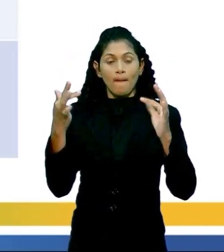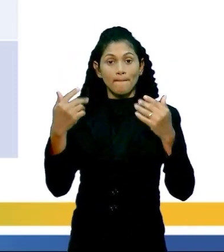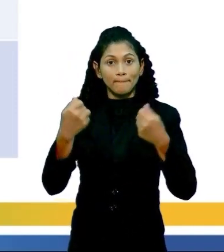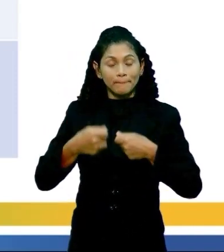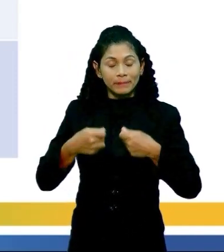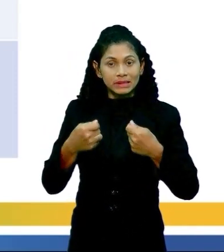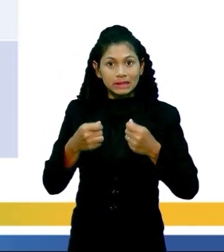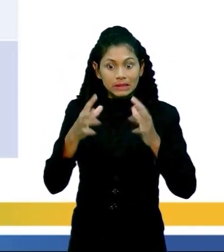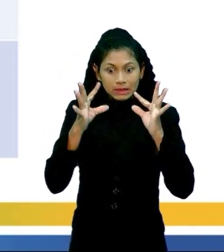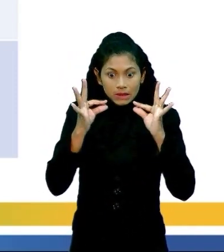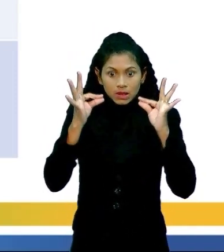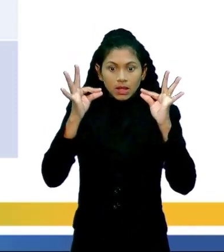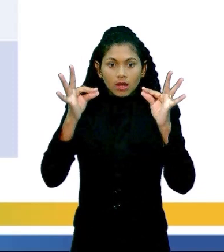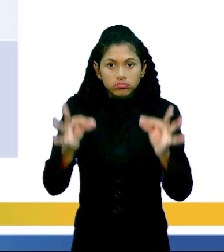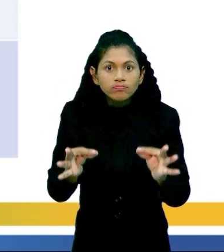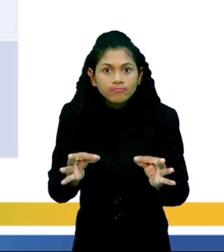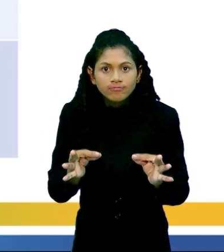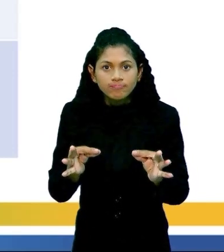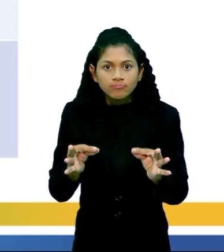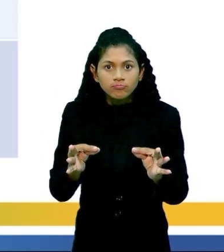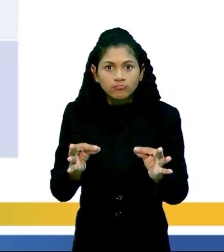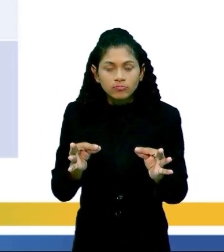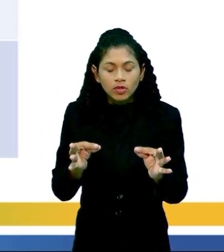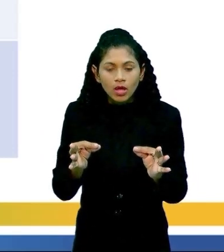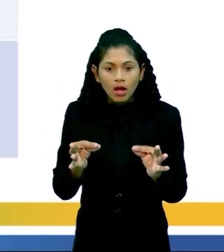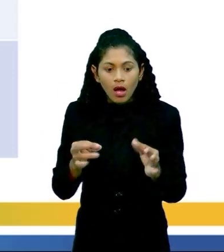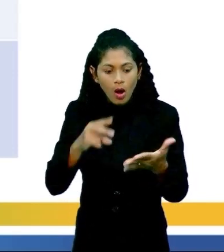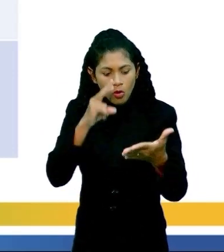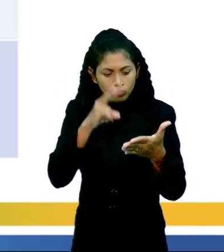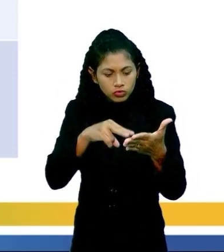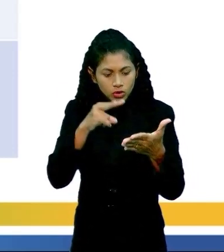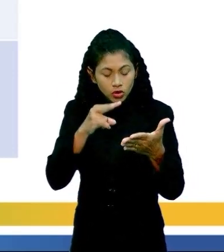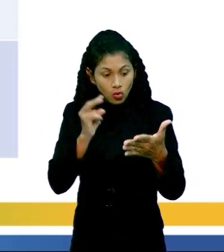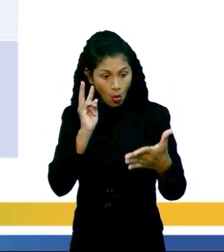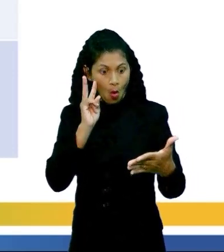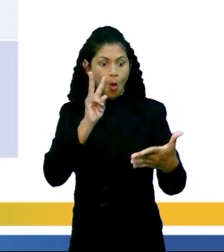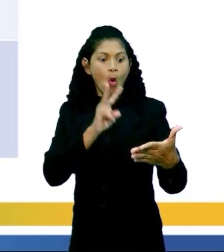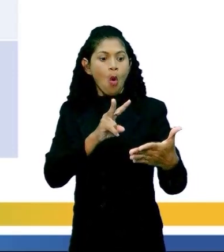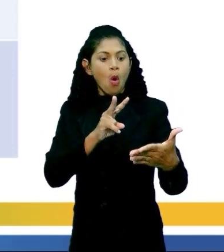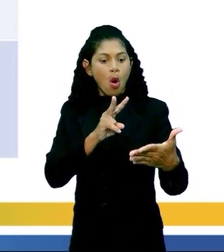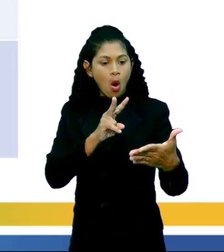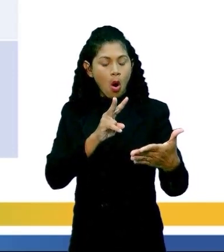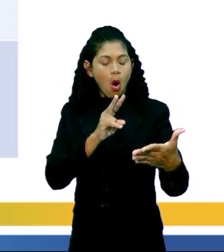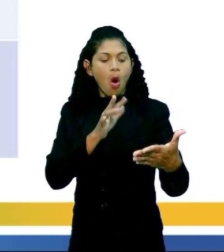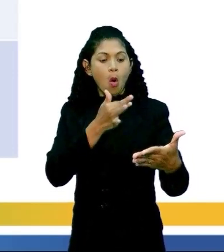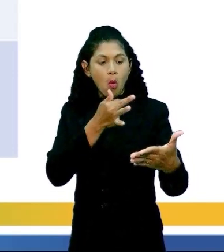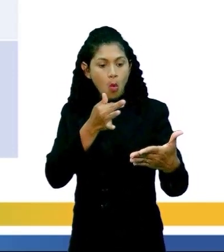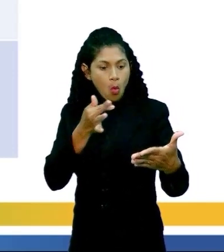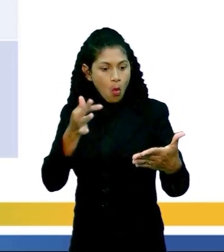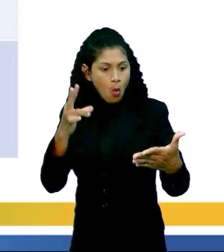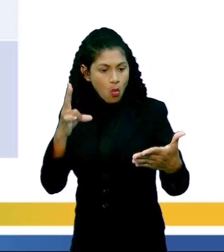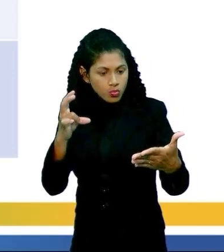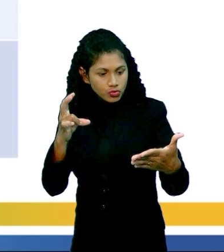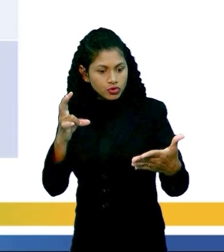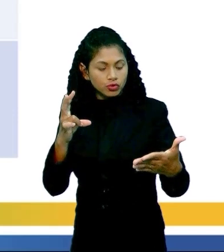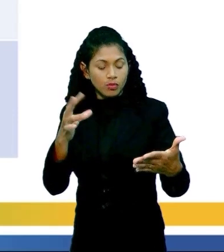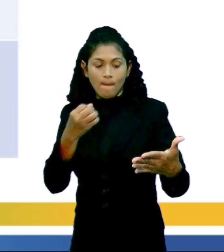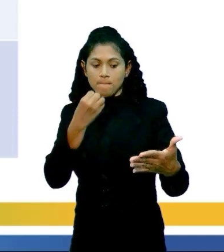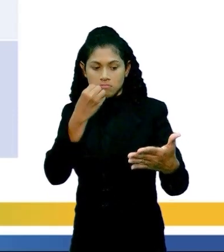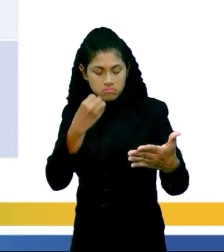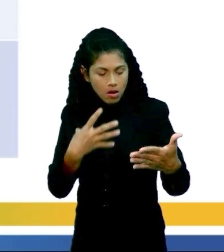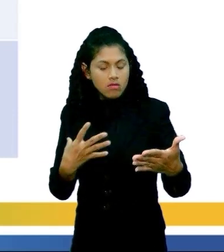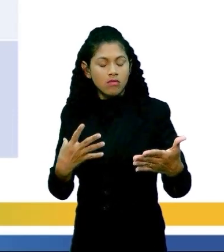para fazer a leitura, né? Então você coloca ali, em poucas palavras, algo que seja chamativo, que